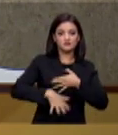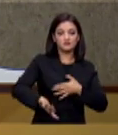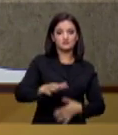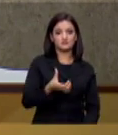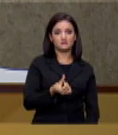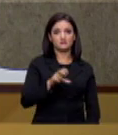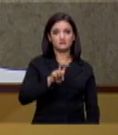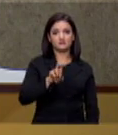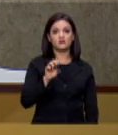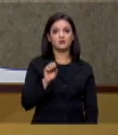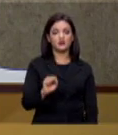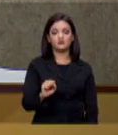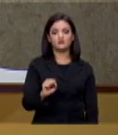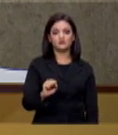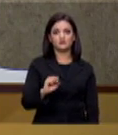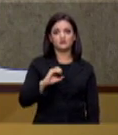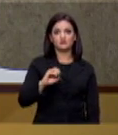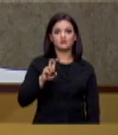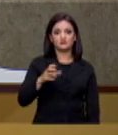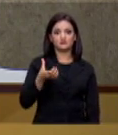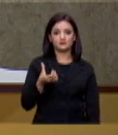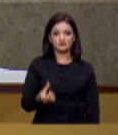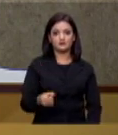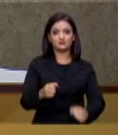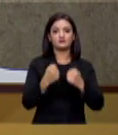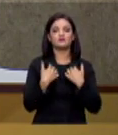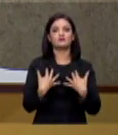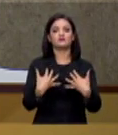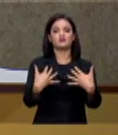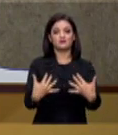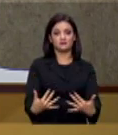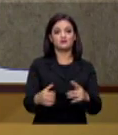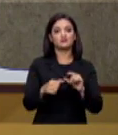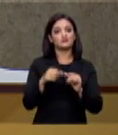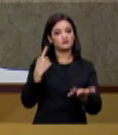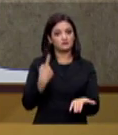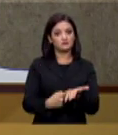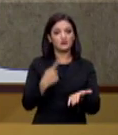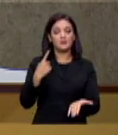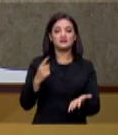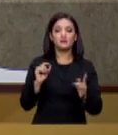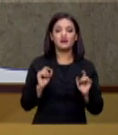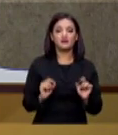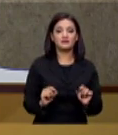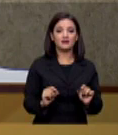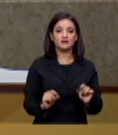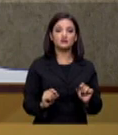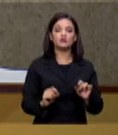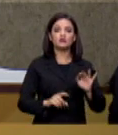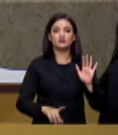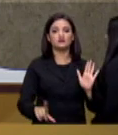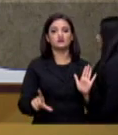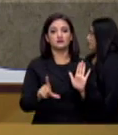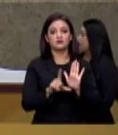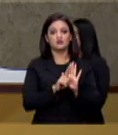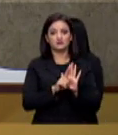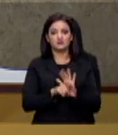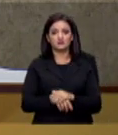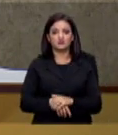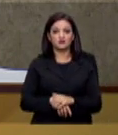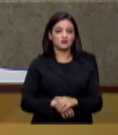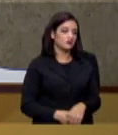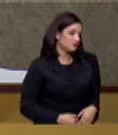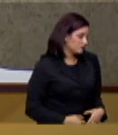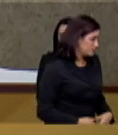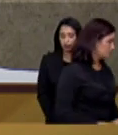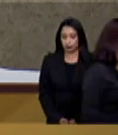658026, o plenário ratificou esse entendimento nos termos do voto do ministro Dias Toffoli, que a lei, ao